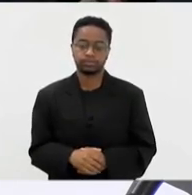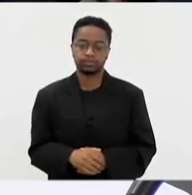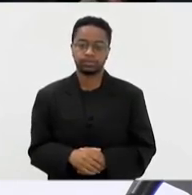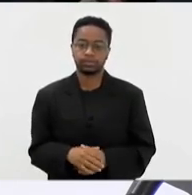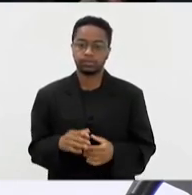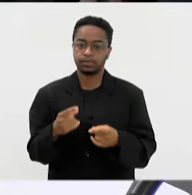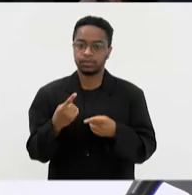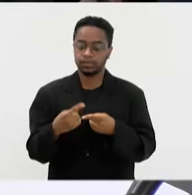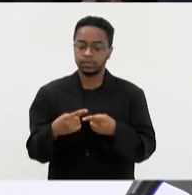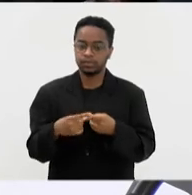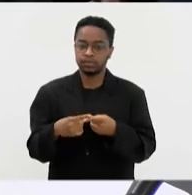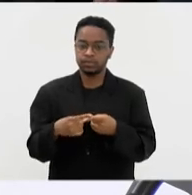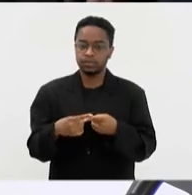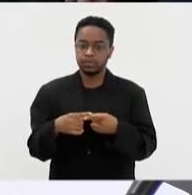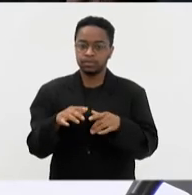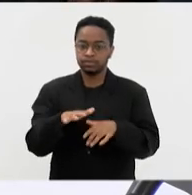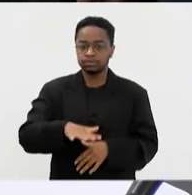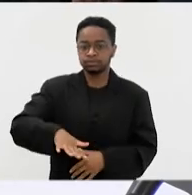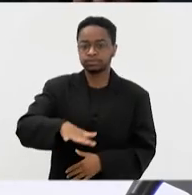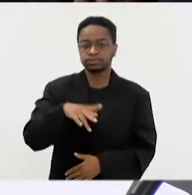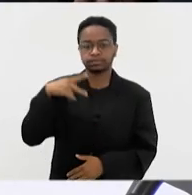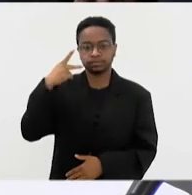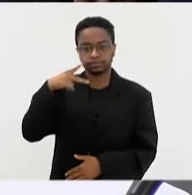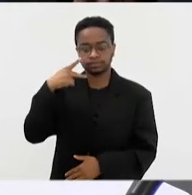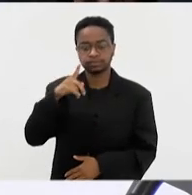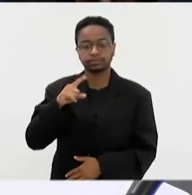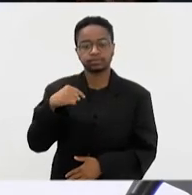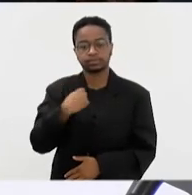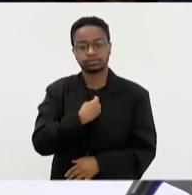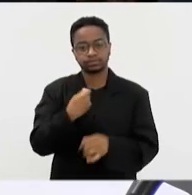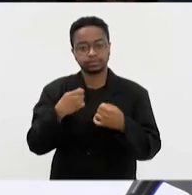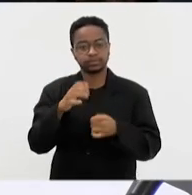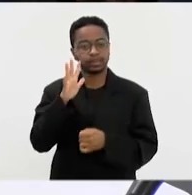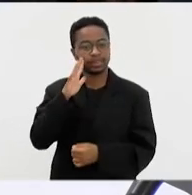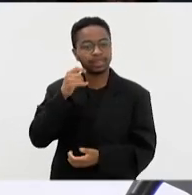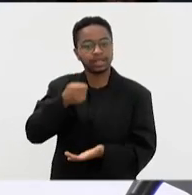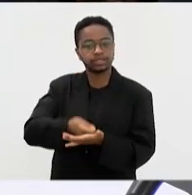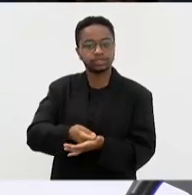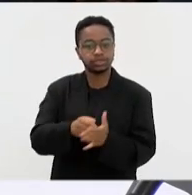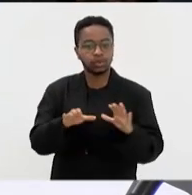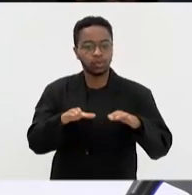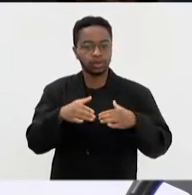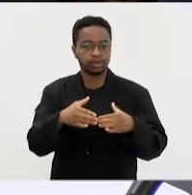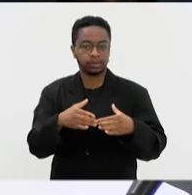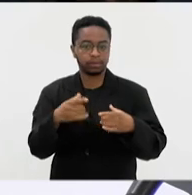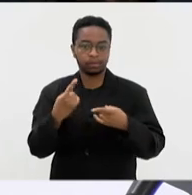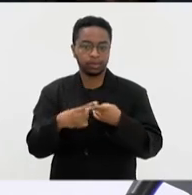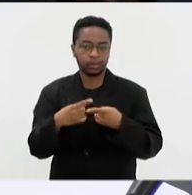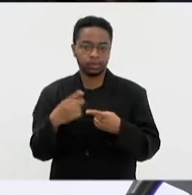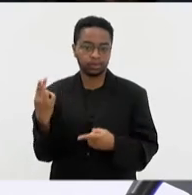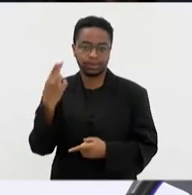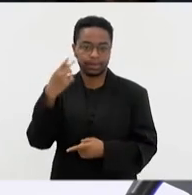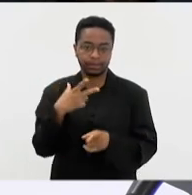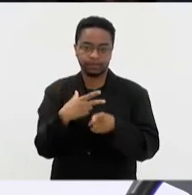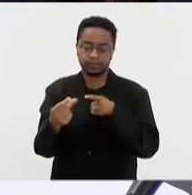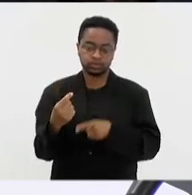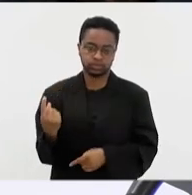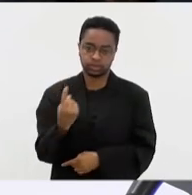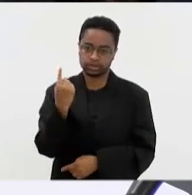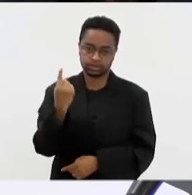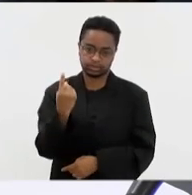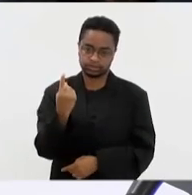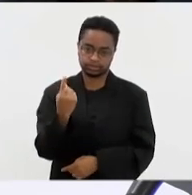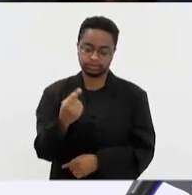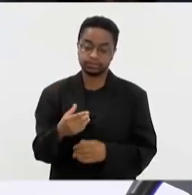arte de você decidir coletivamente. Ninguém ganha nada aqui sozinho. Né?